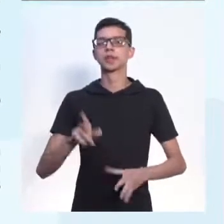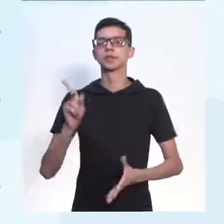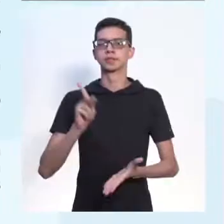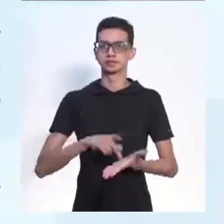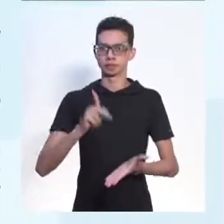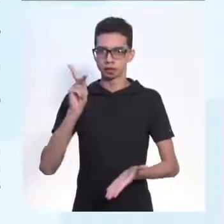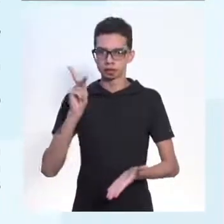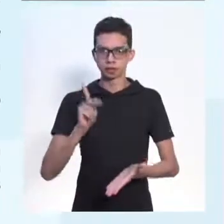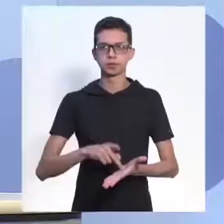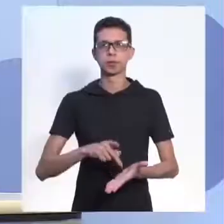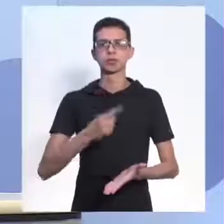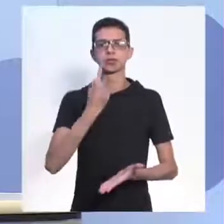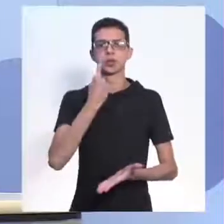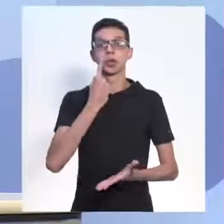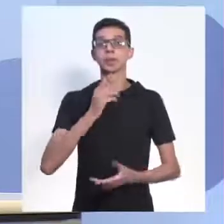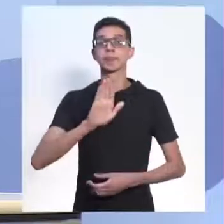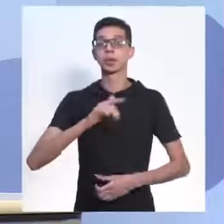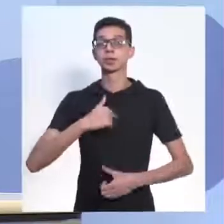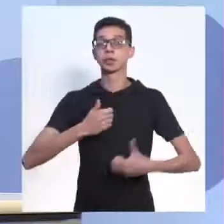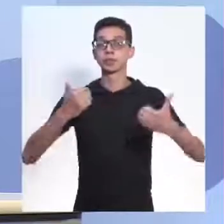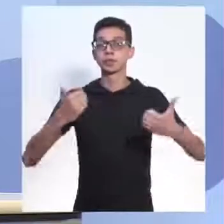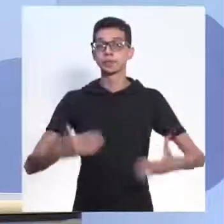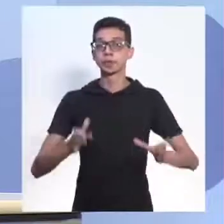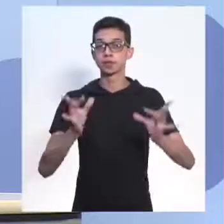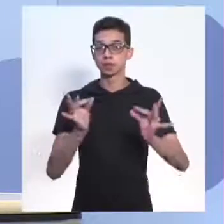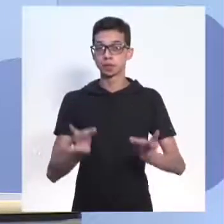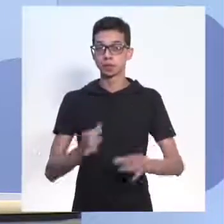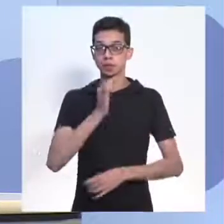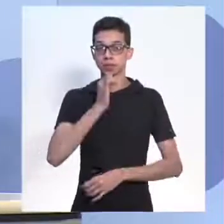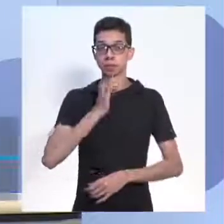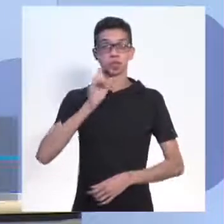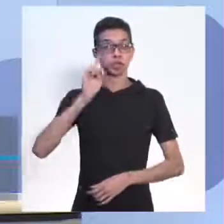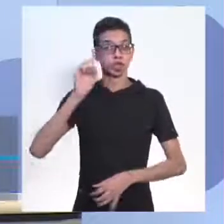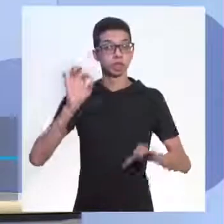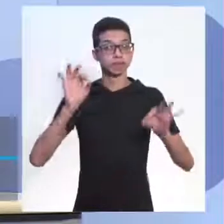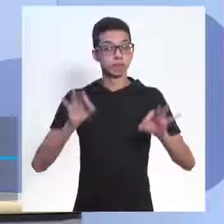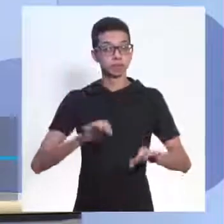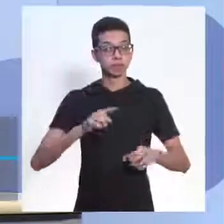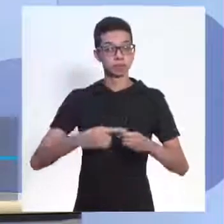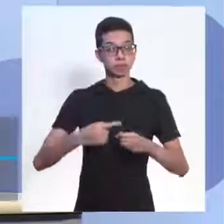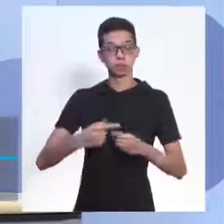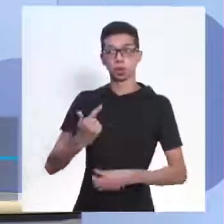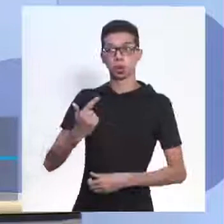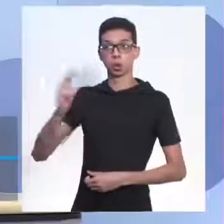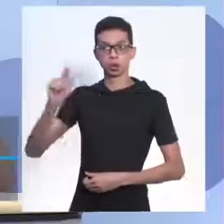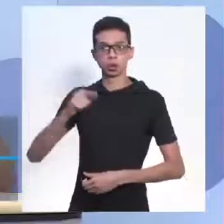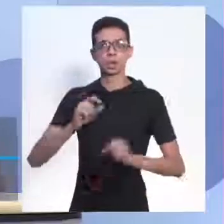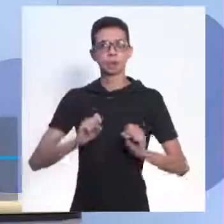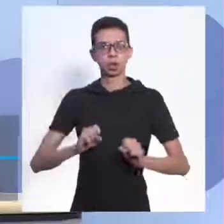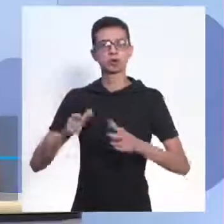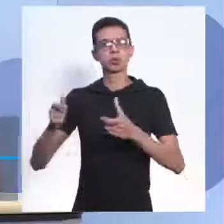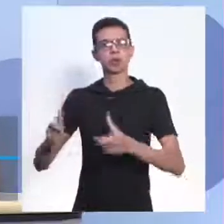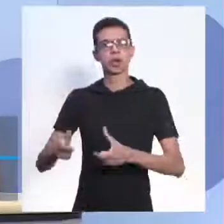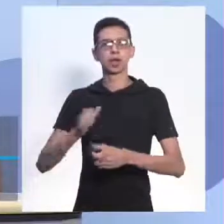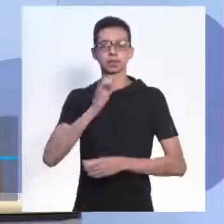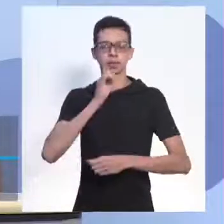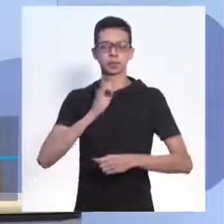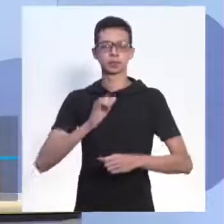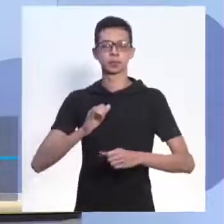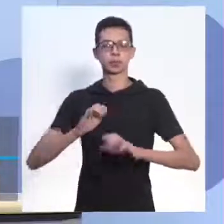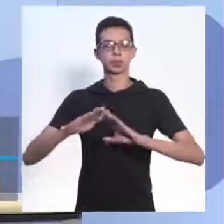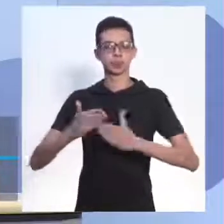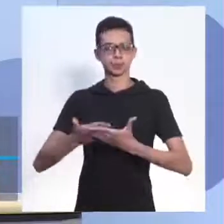verdadeirissimo vendendo essa justificativa se for no mesmo dia para me sentar em outra cidade você pode ir até um colégio eleitoral